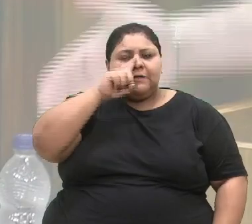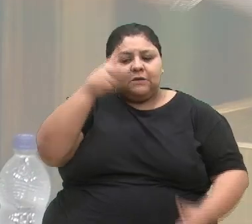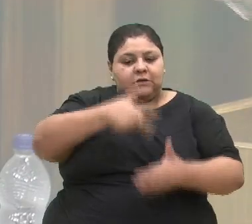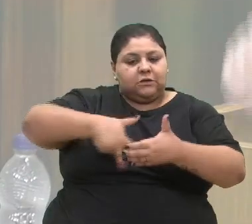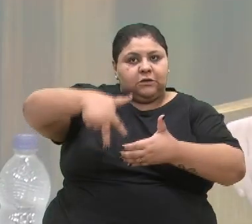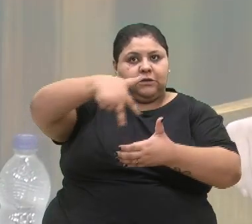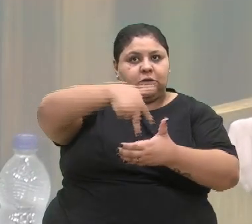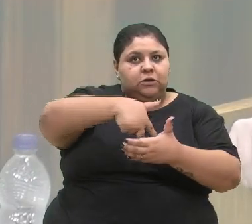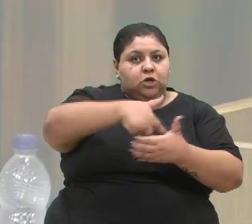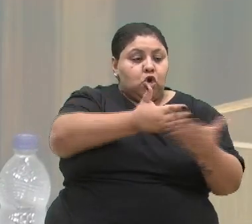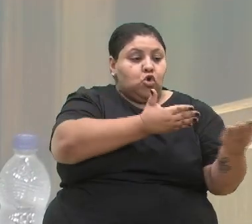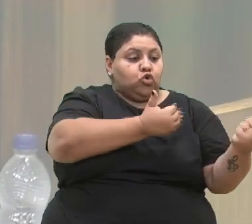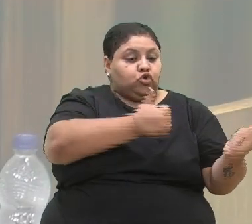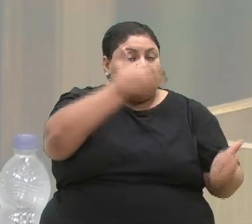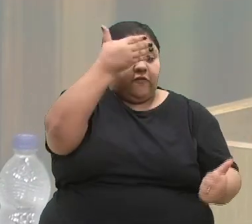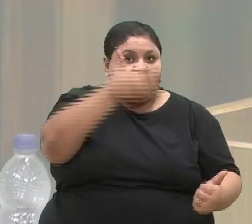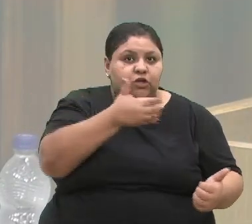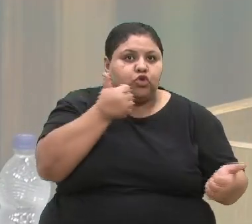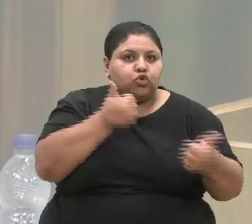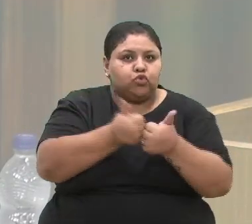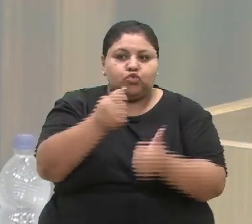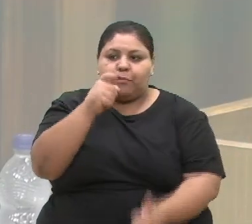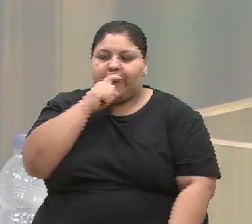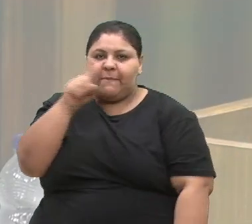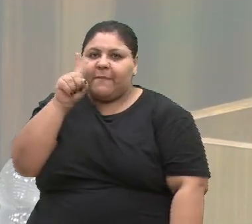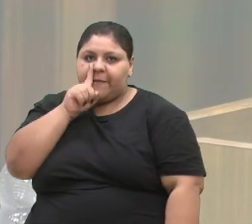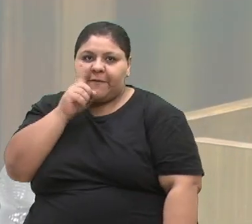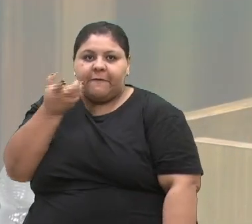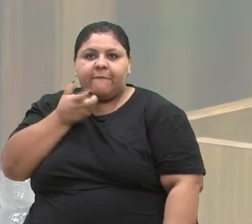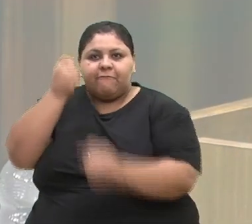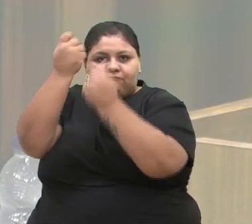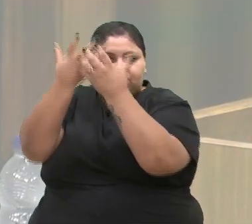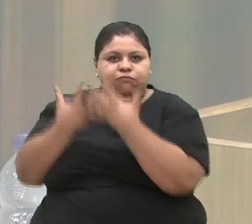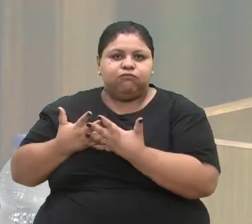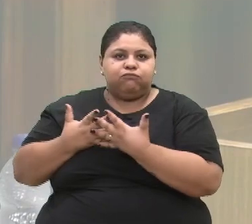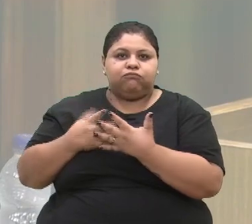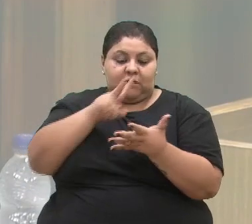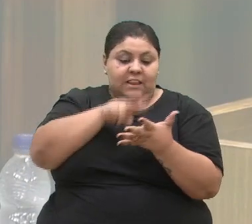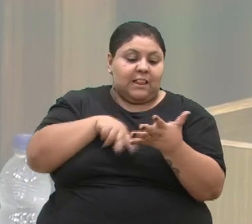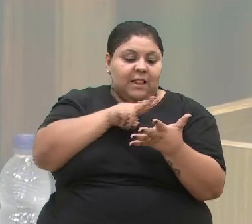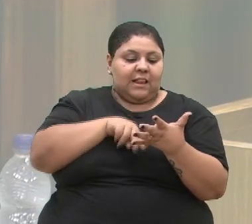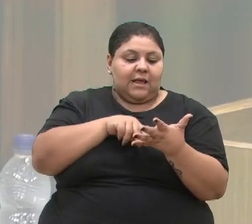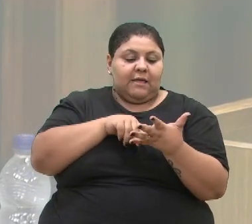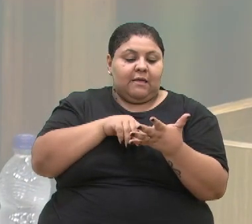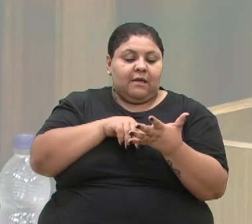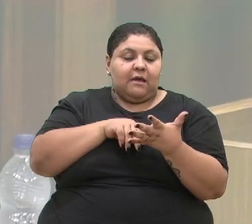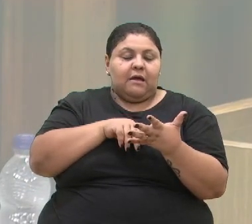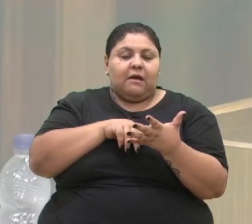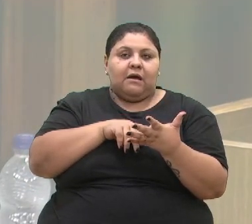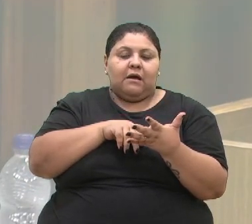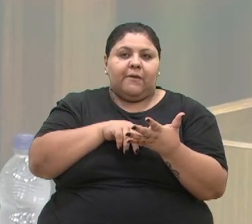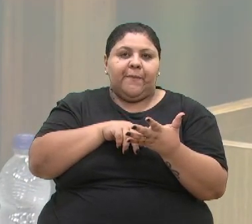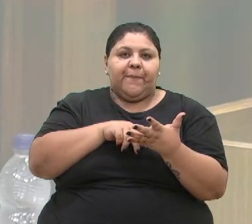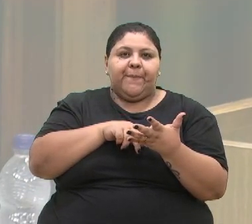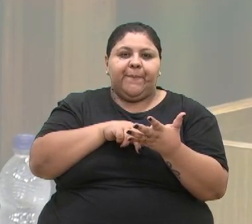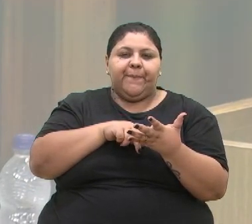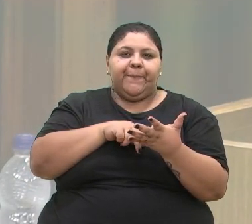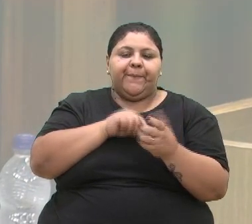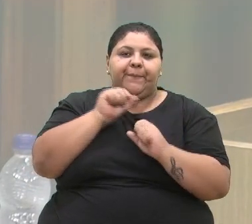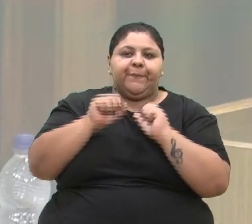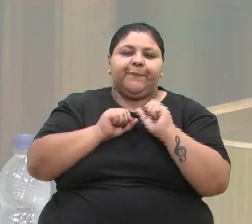estava aqui na frente. Então aqui eu quero trazer rapidamente e ler aos senhores o